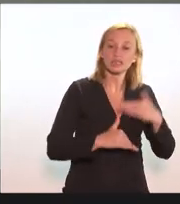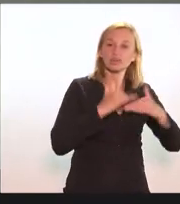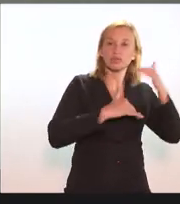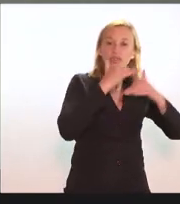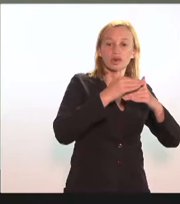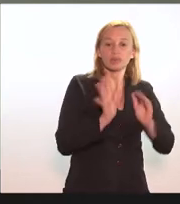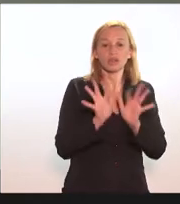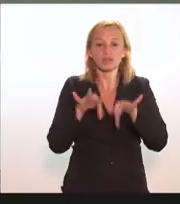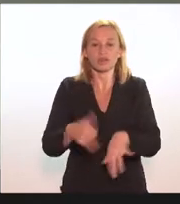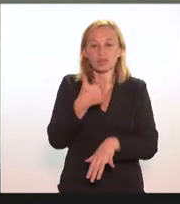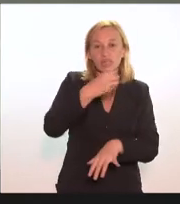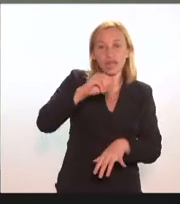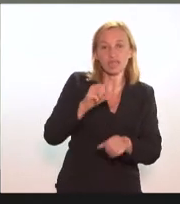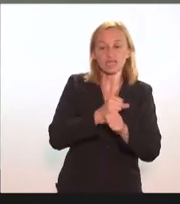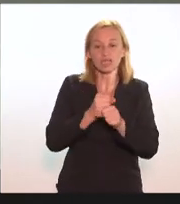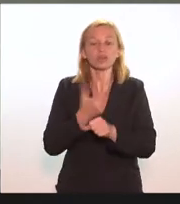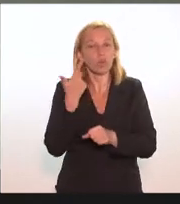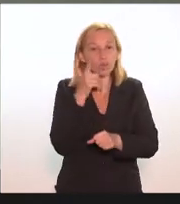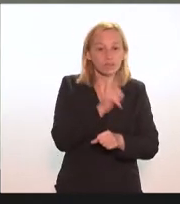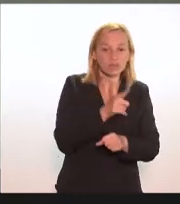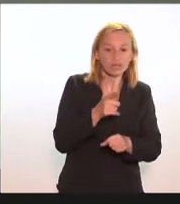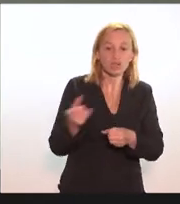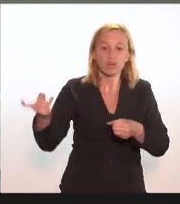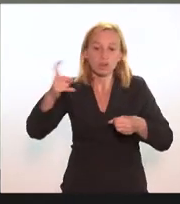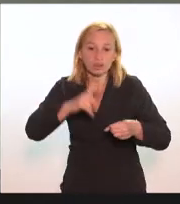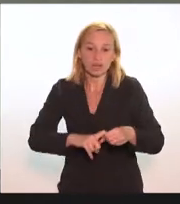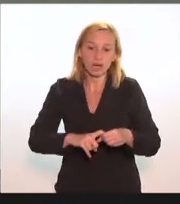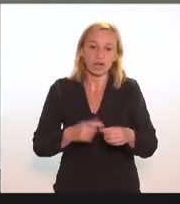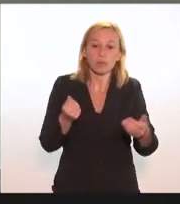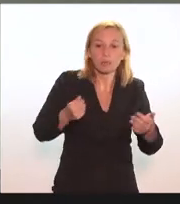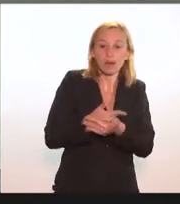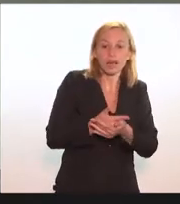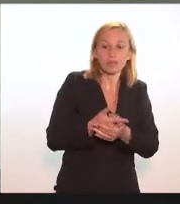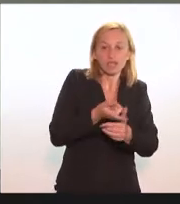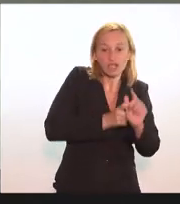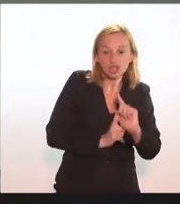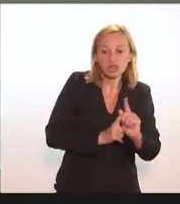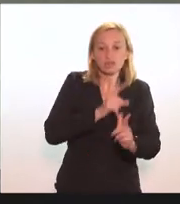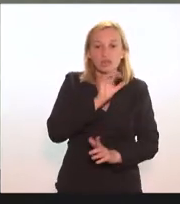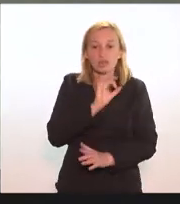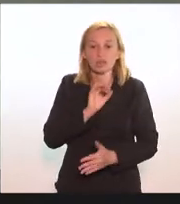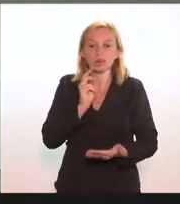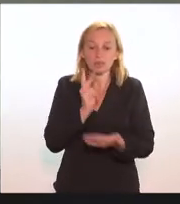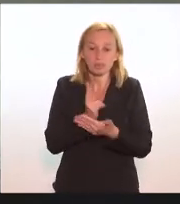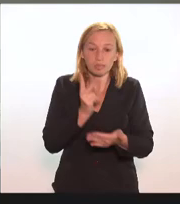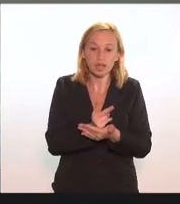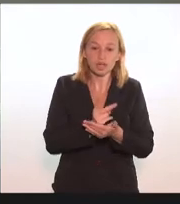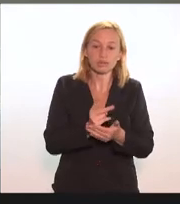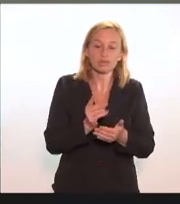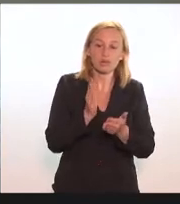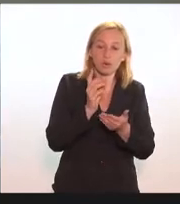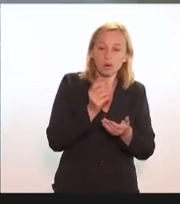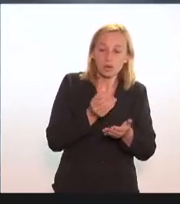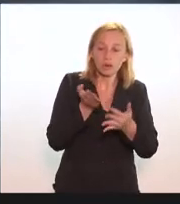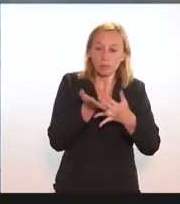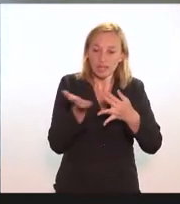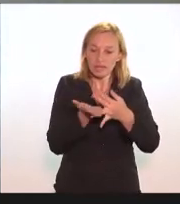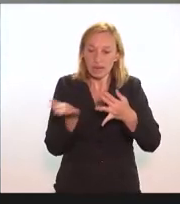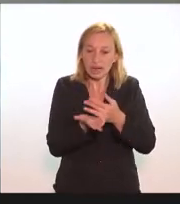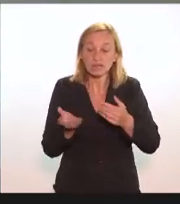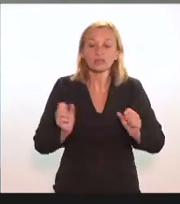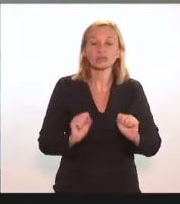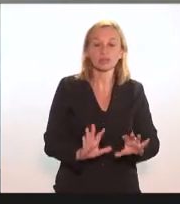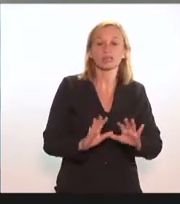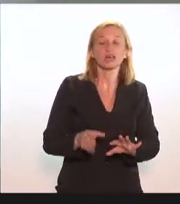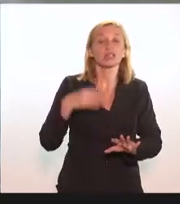no final de 10 anos, a gente consiga retomar o pagamento da dívida, mesmo que de forma gradual. Deputado, esse é o